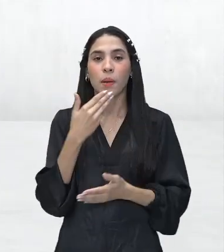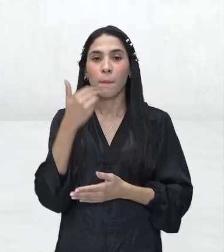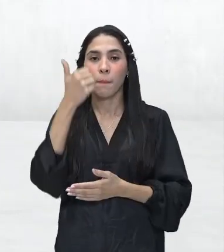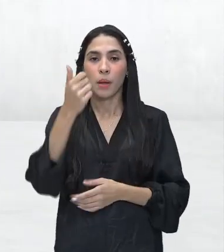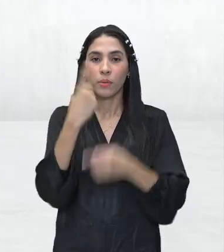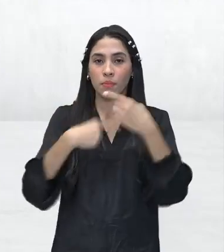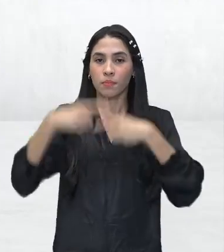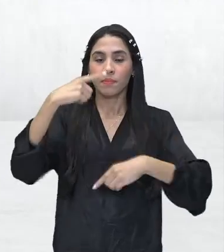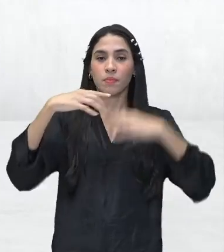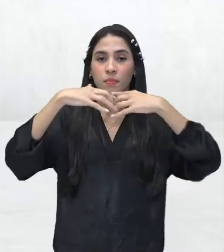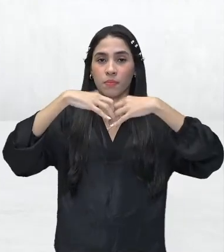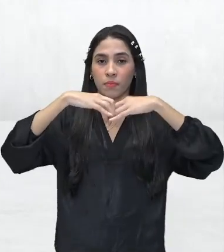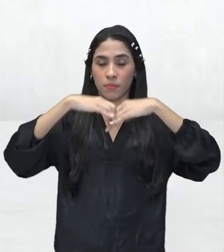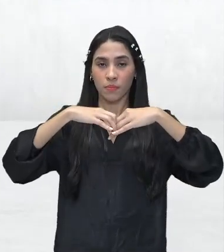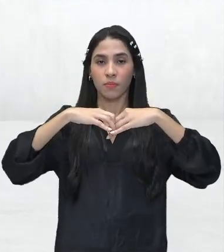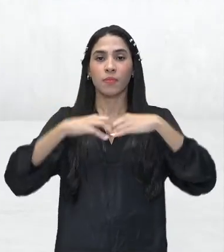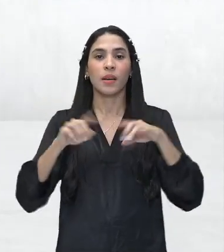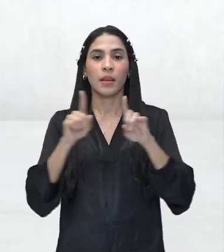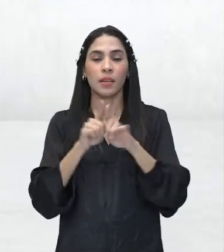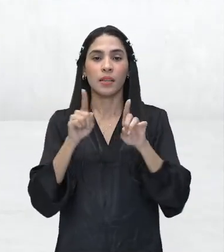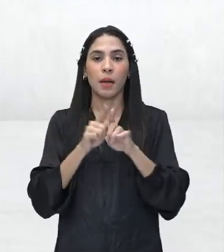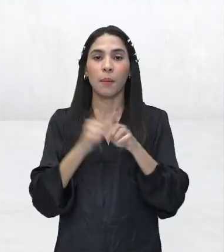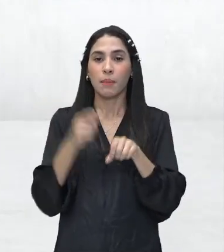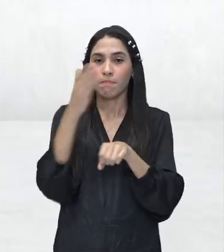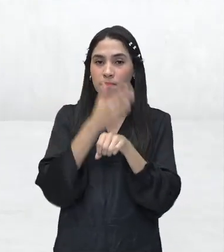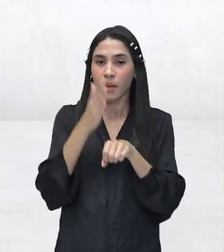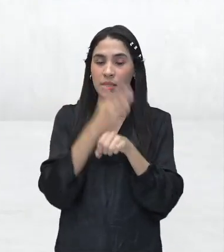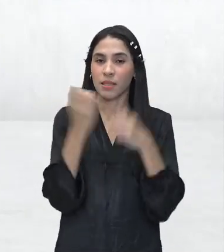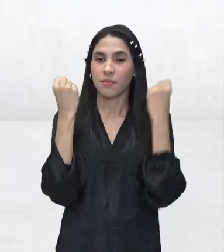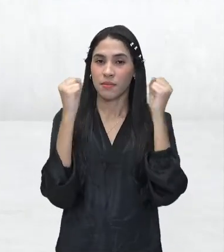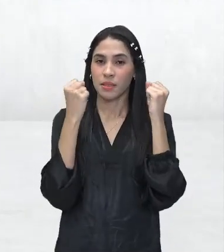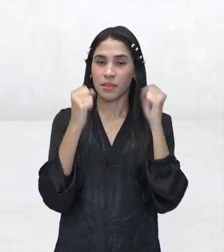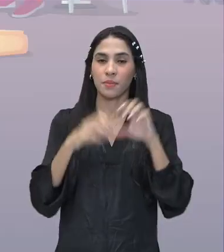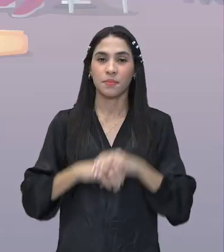funcionamento cerebral e maior disposição física.